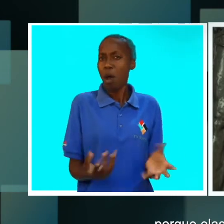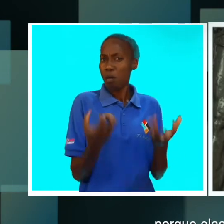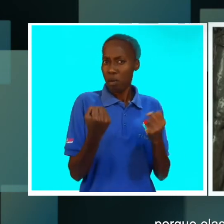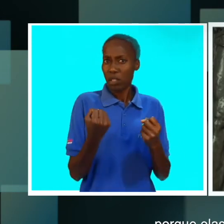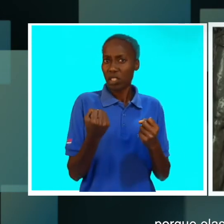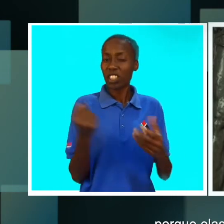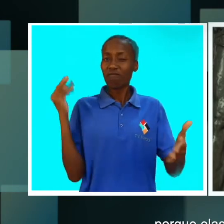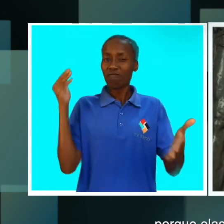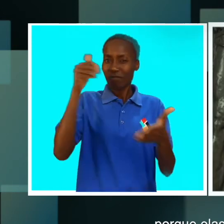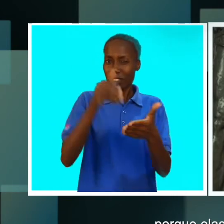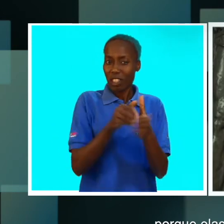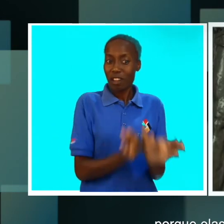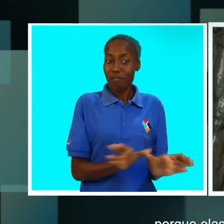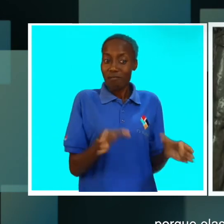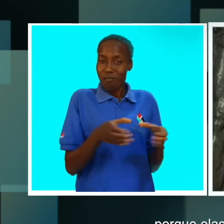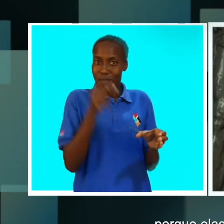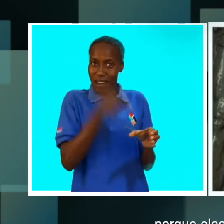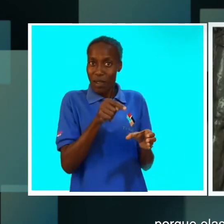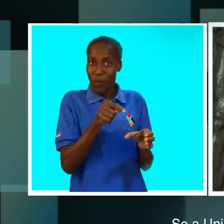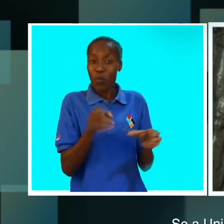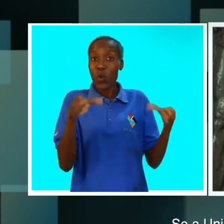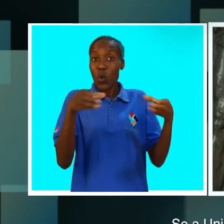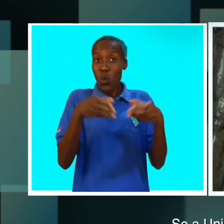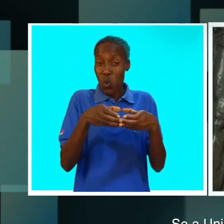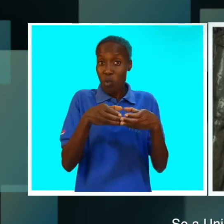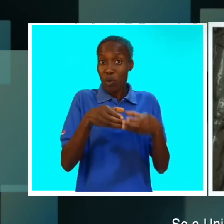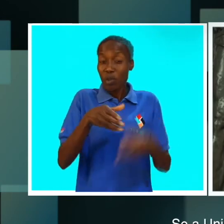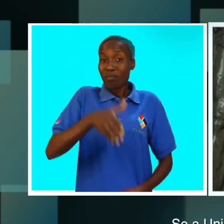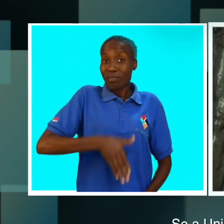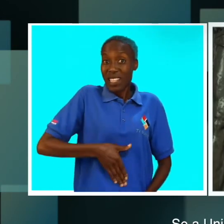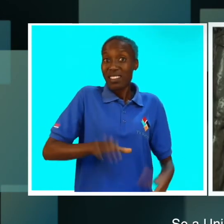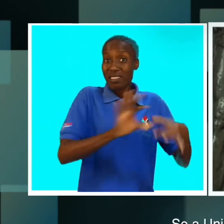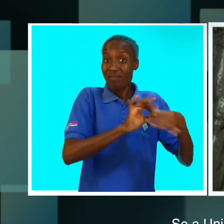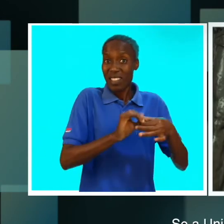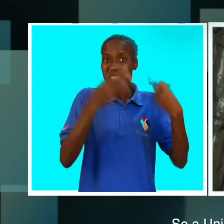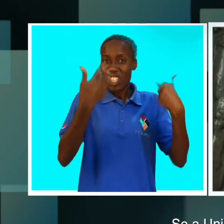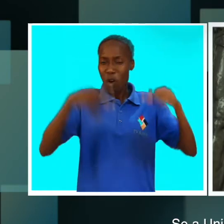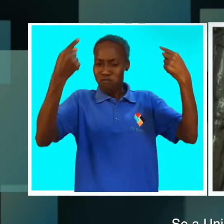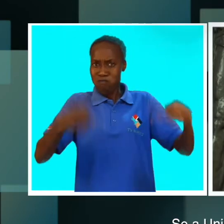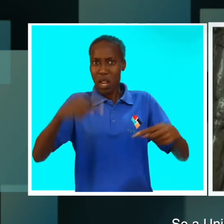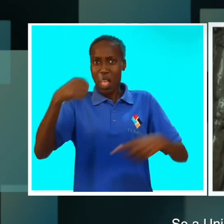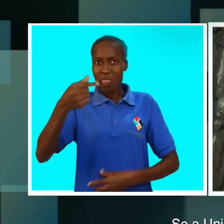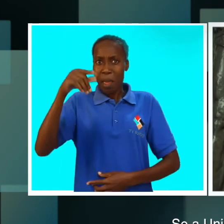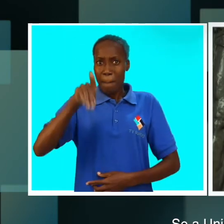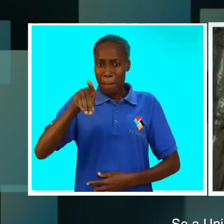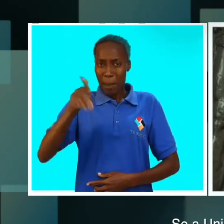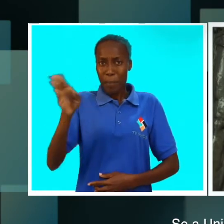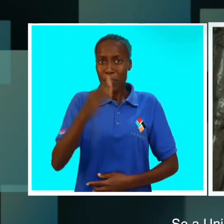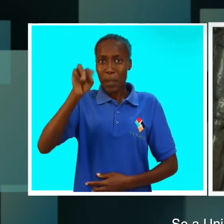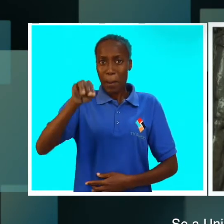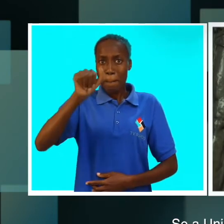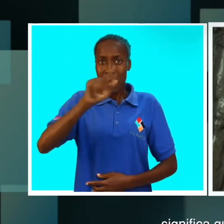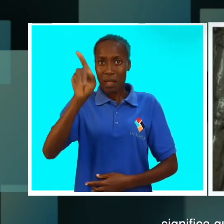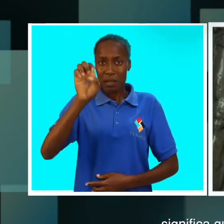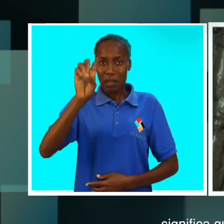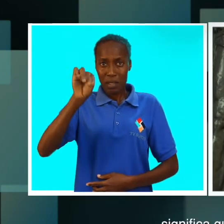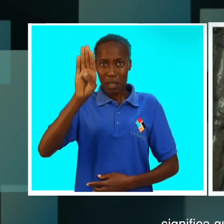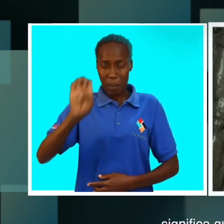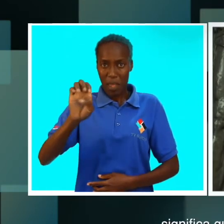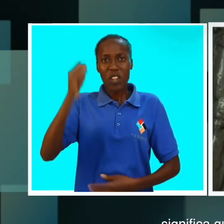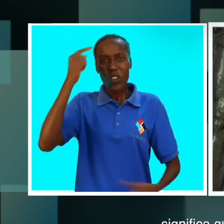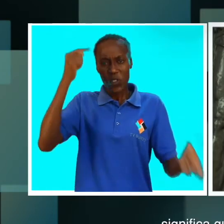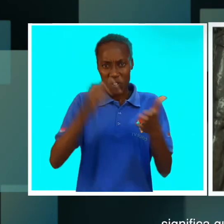possibilidade de chegarem à fase de grupos. Se a União Desportiva de Sungo bateu o TP Mazambi por 3-0, significa